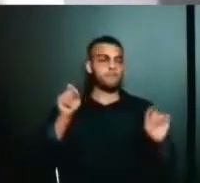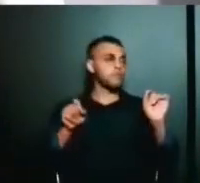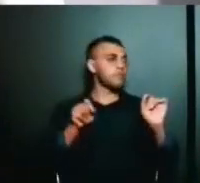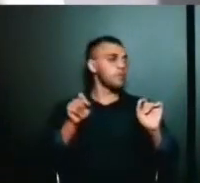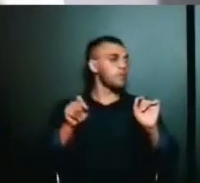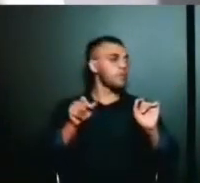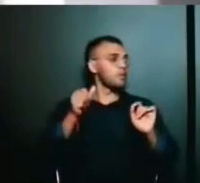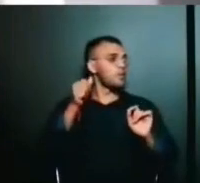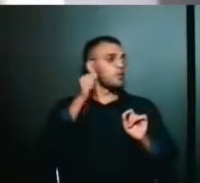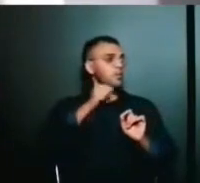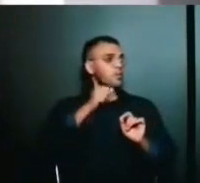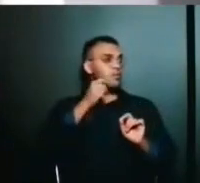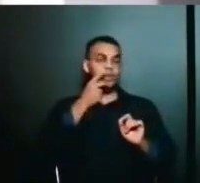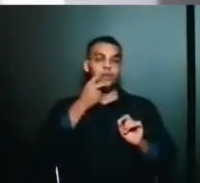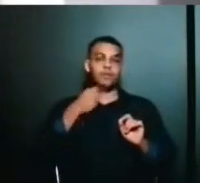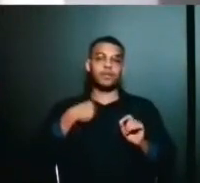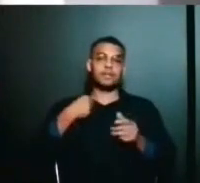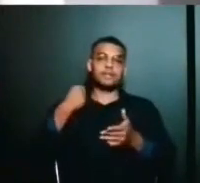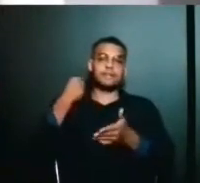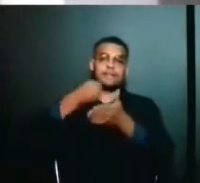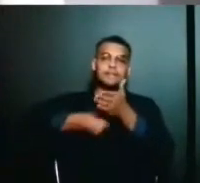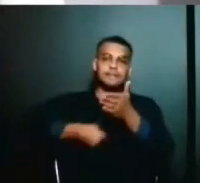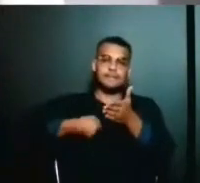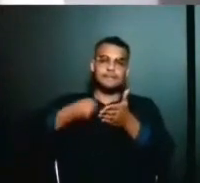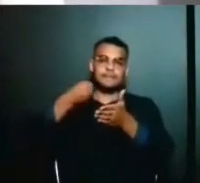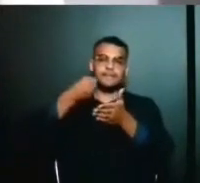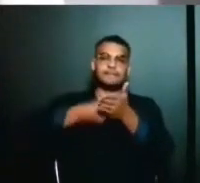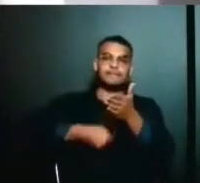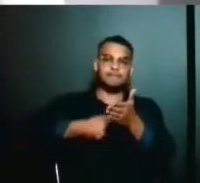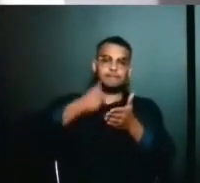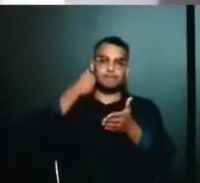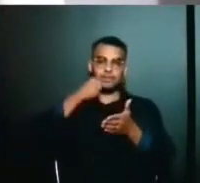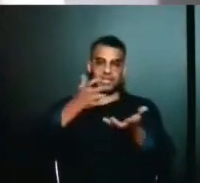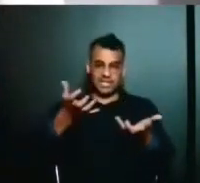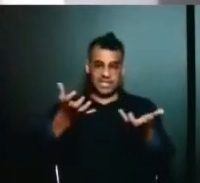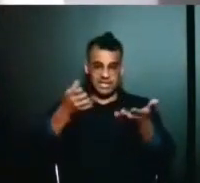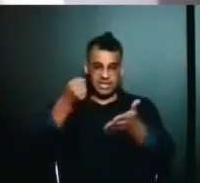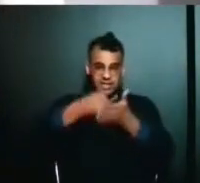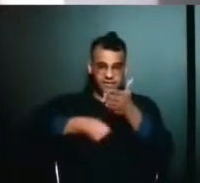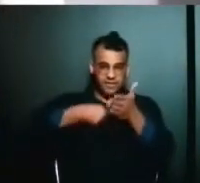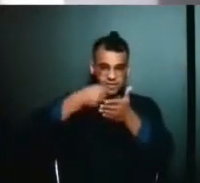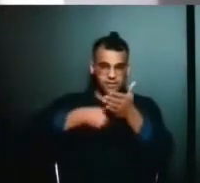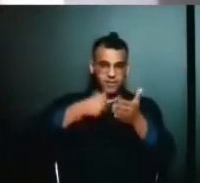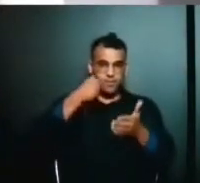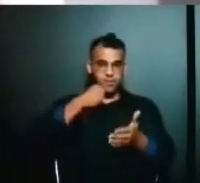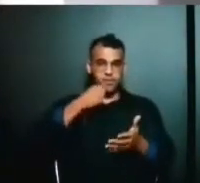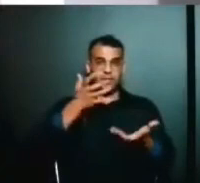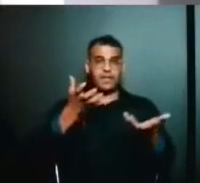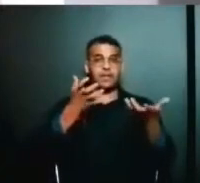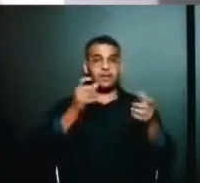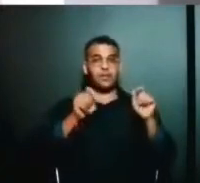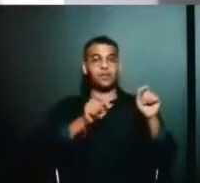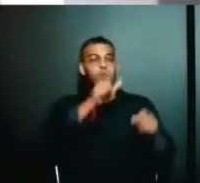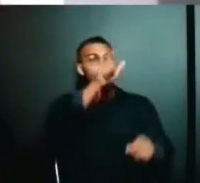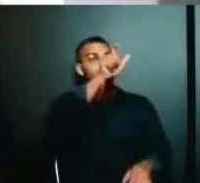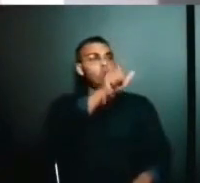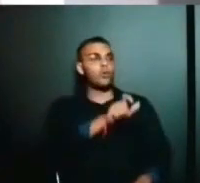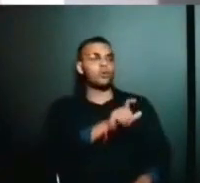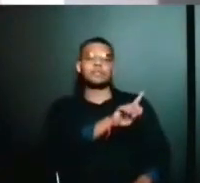mulheres que dizem defender as mulheres, elas não querem defender as mulheres, elas querem demonizar os